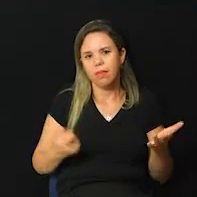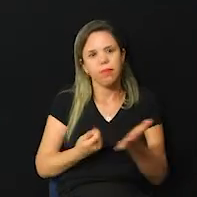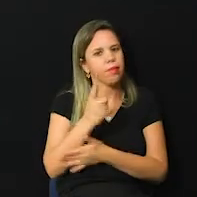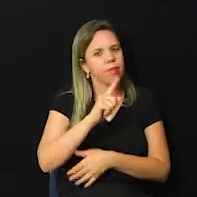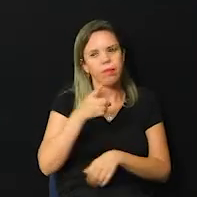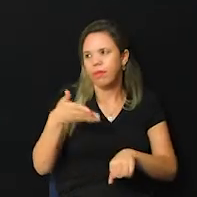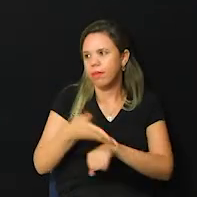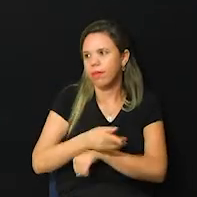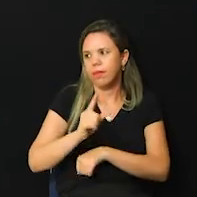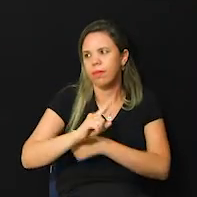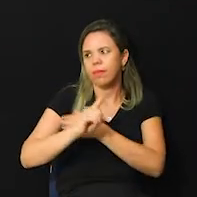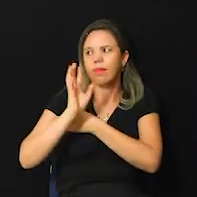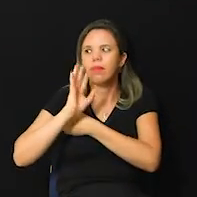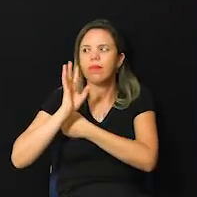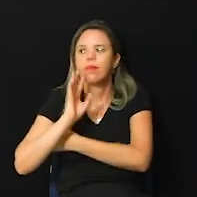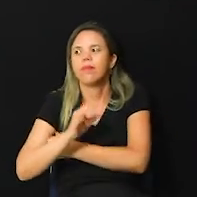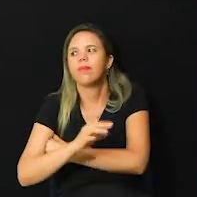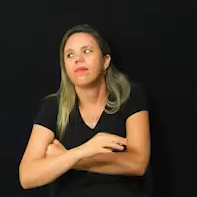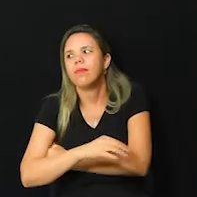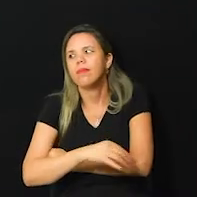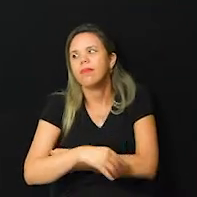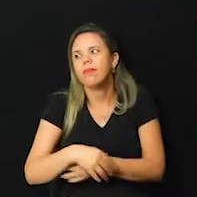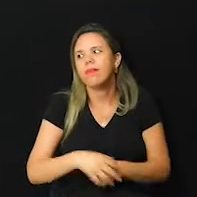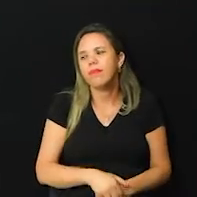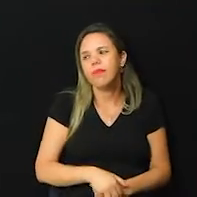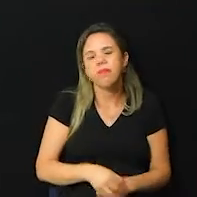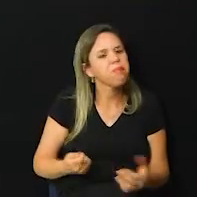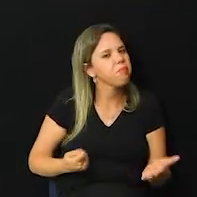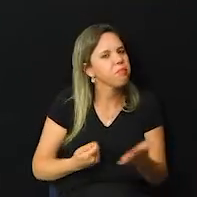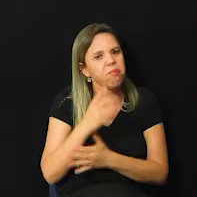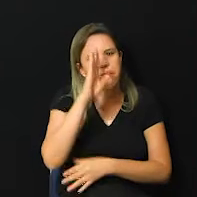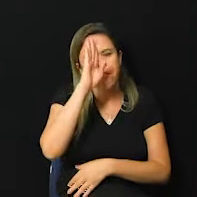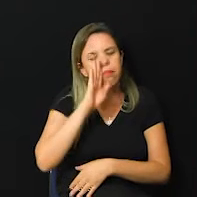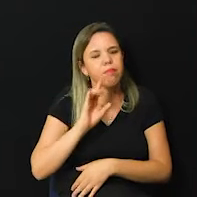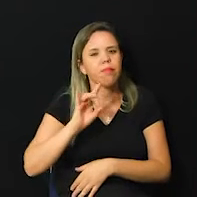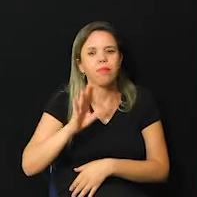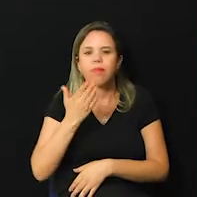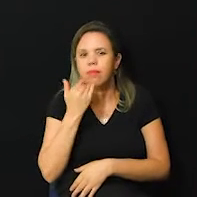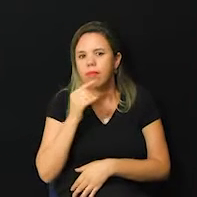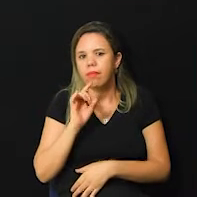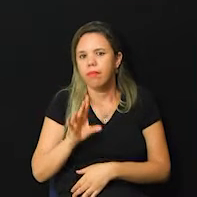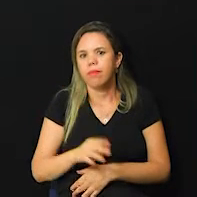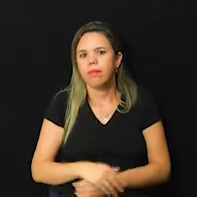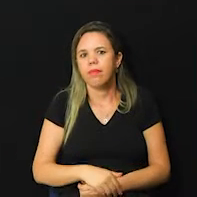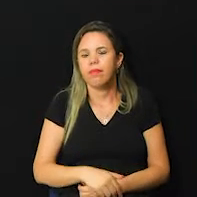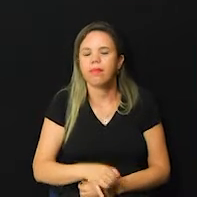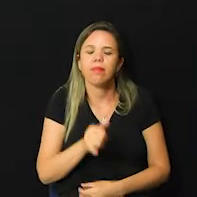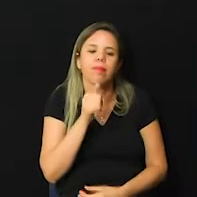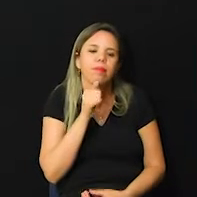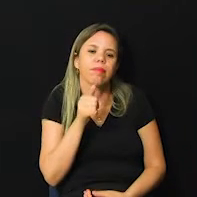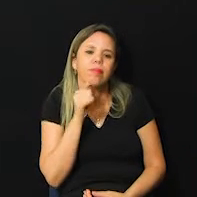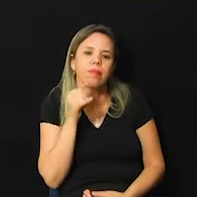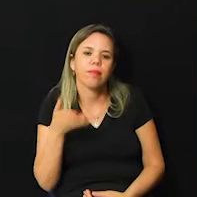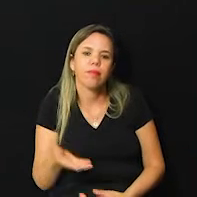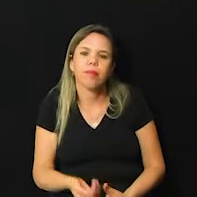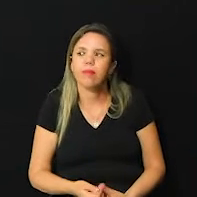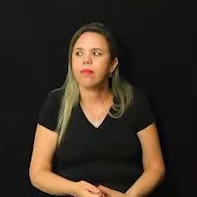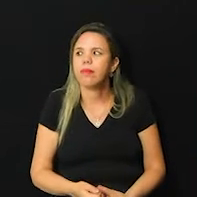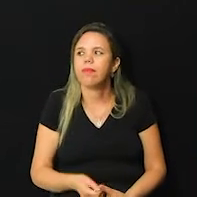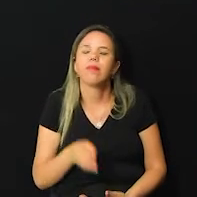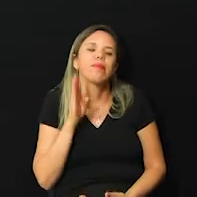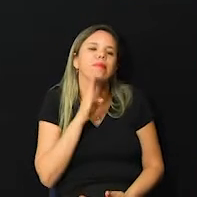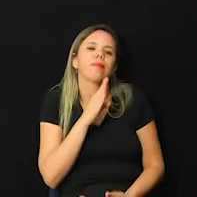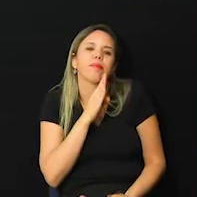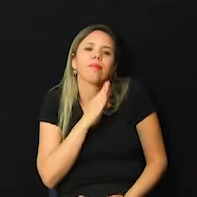das coisas você não paga para entrar né então é muito legal é não paga só o que consome por exemplo é